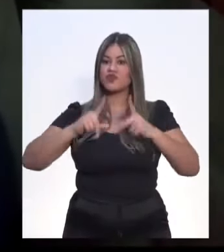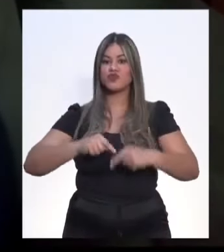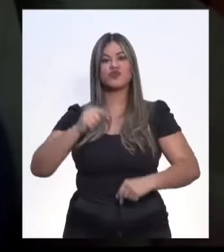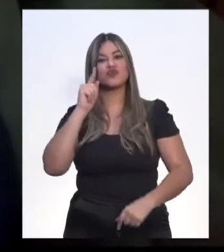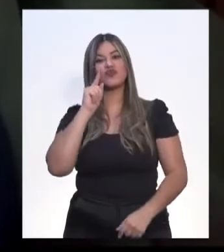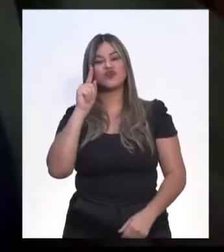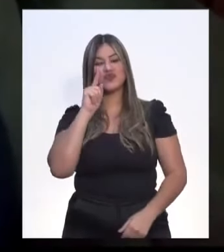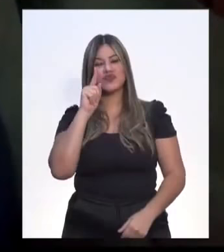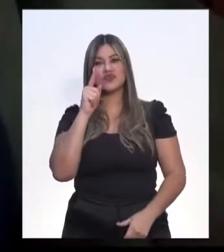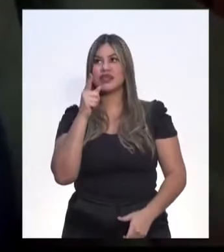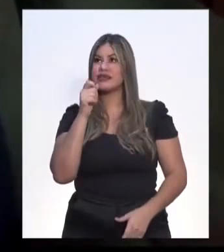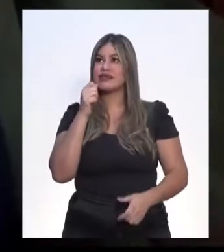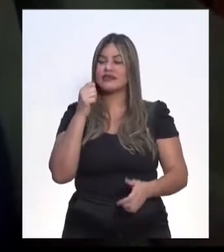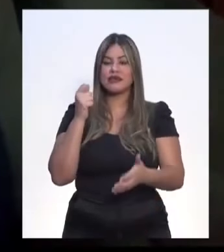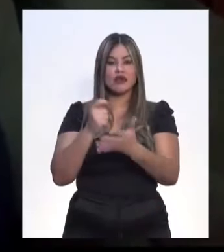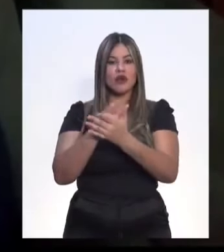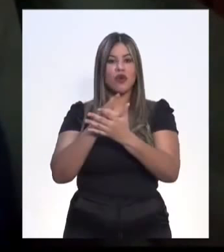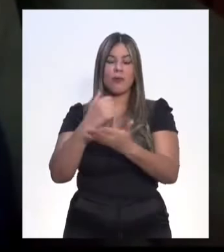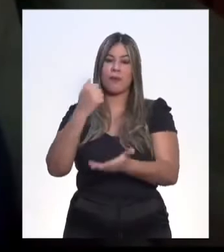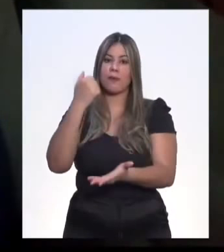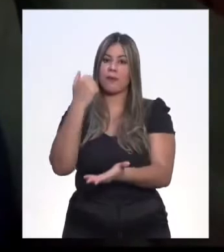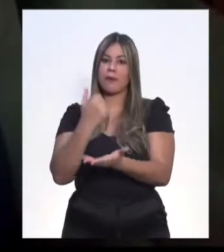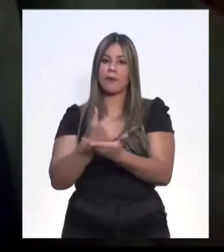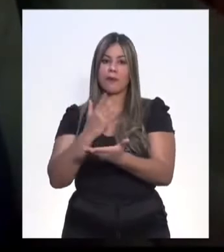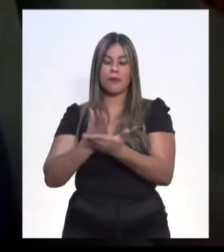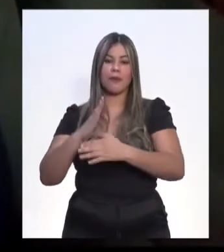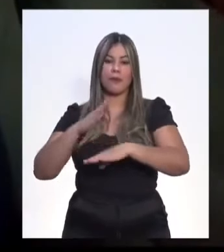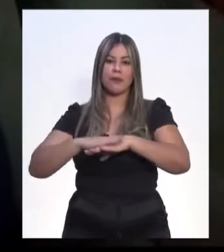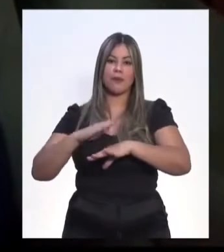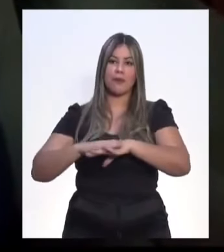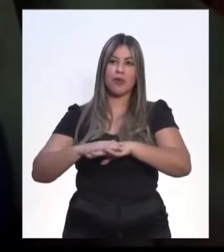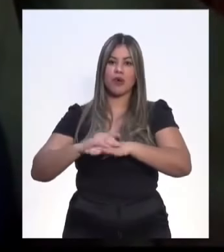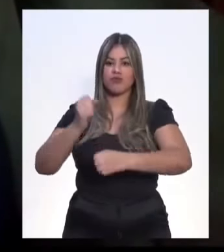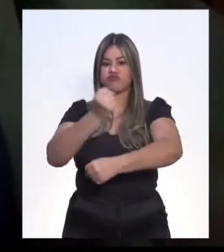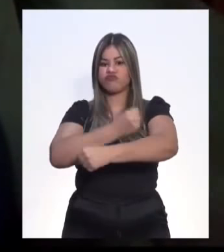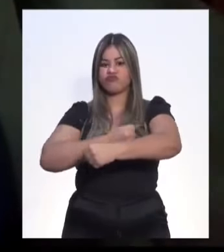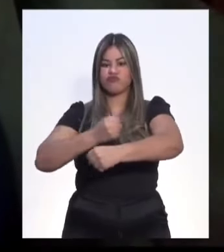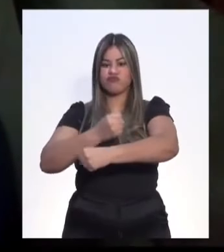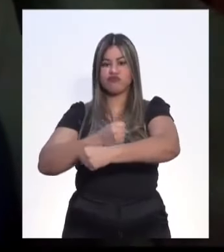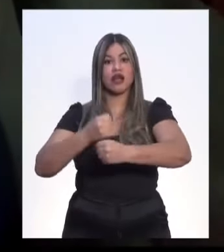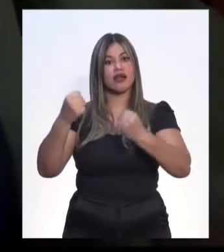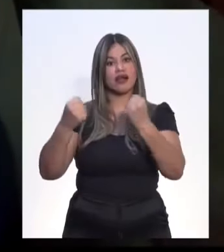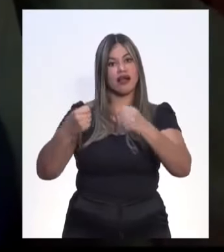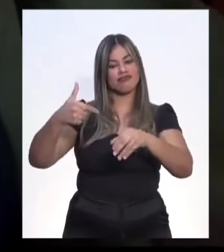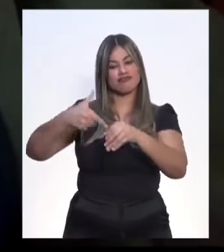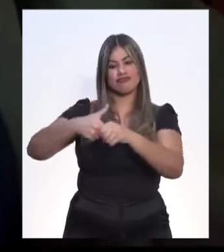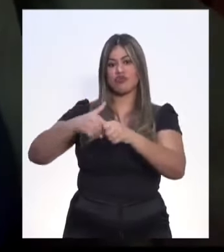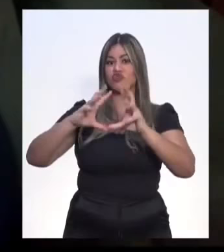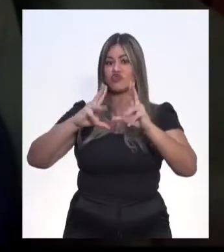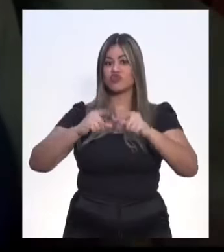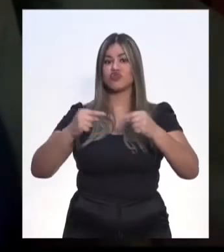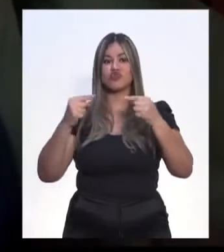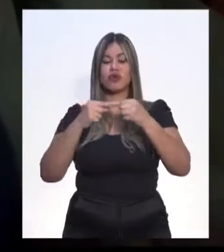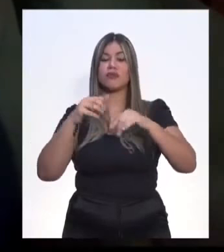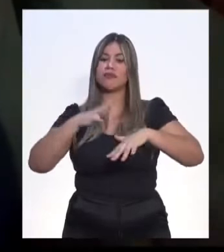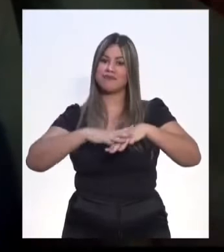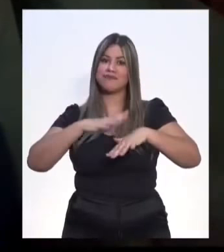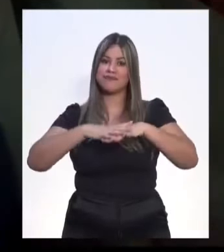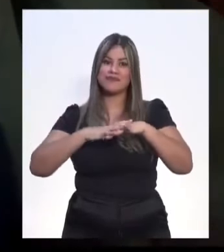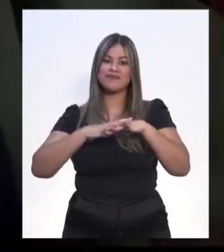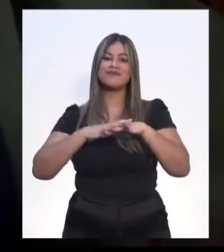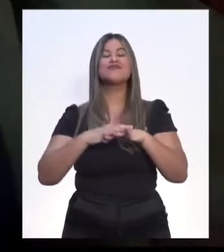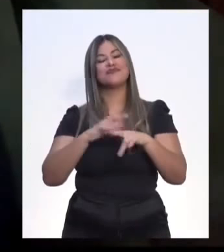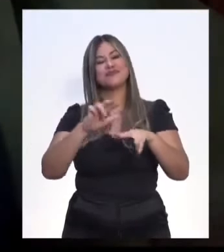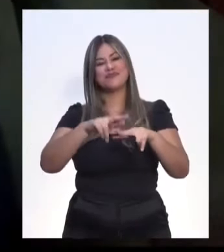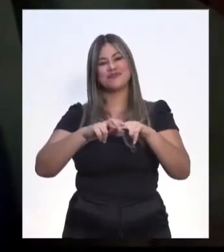em fazer uma compra em fazer um bolo e faz uma comida em colocar gasolina no carro Ah e